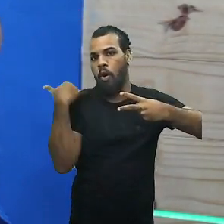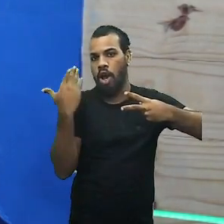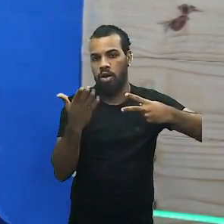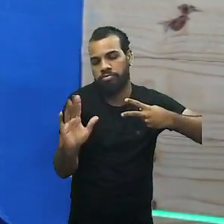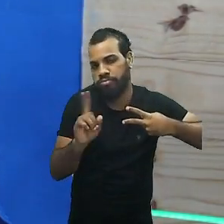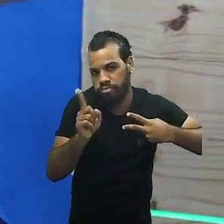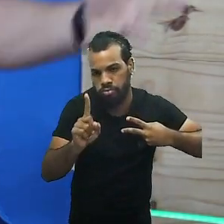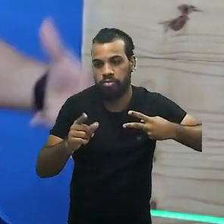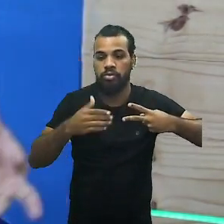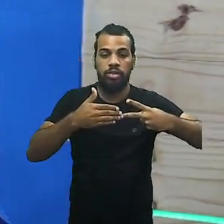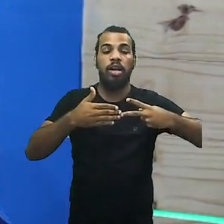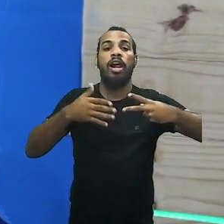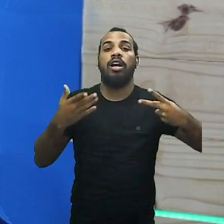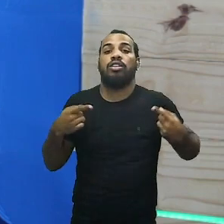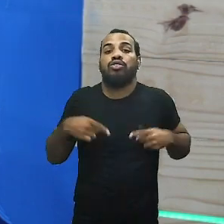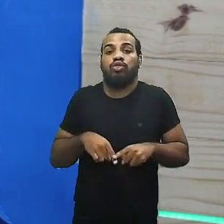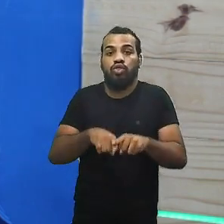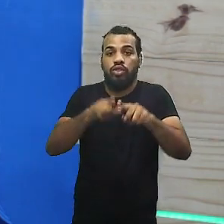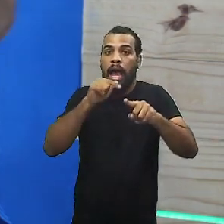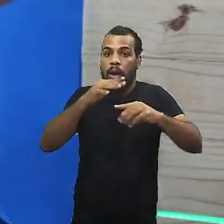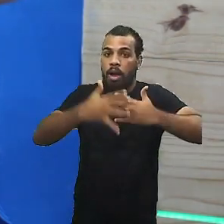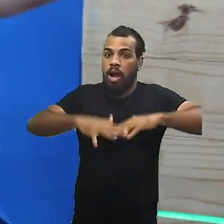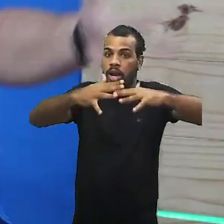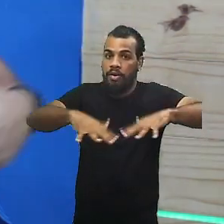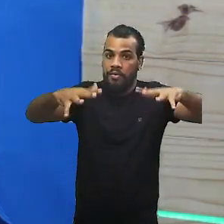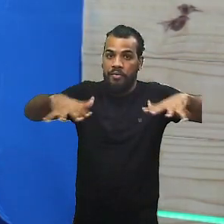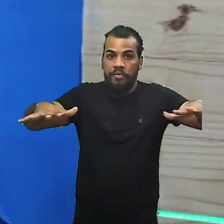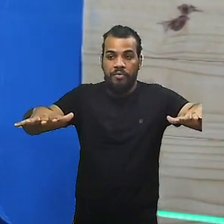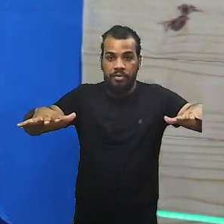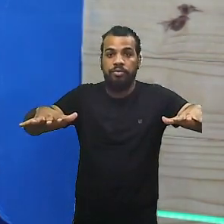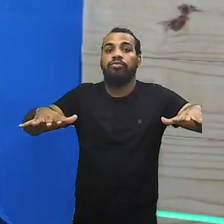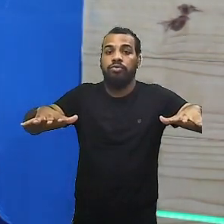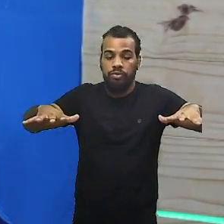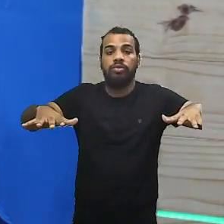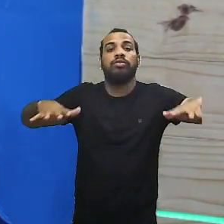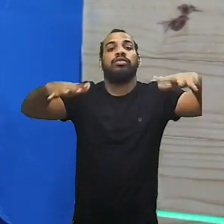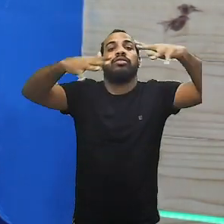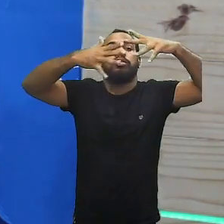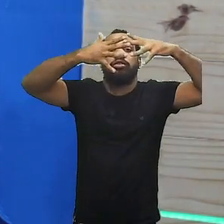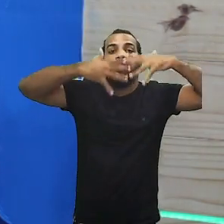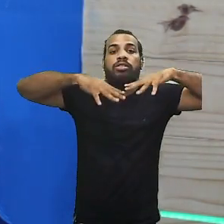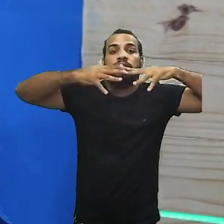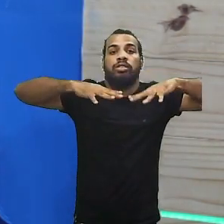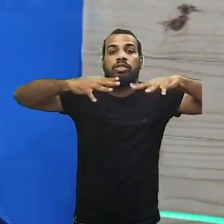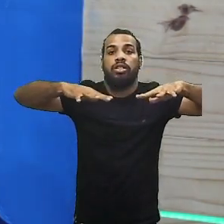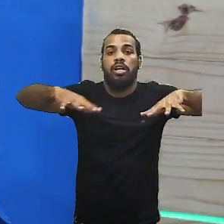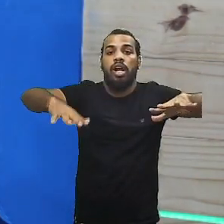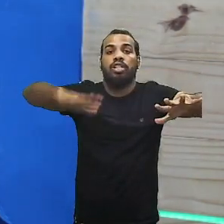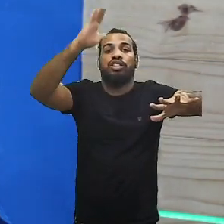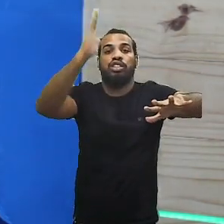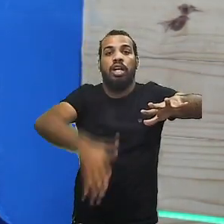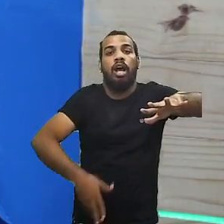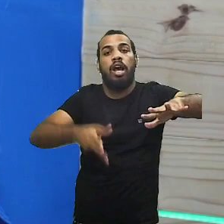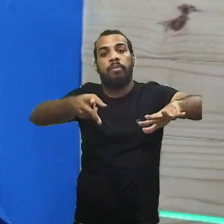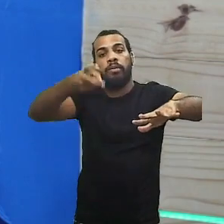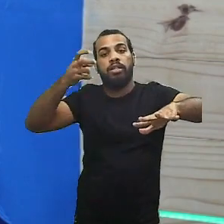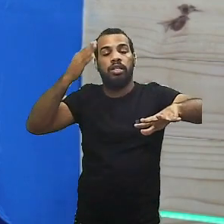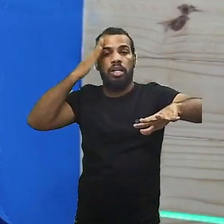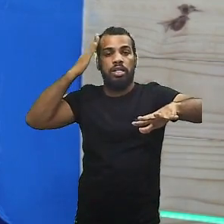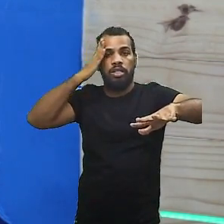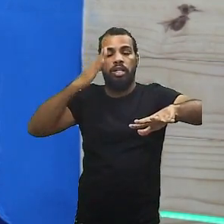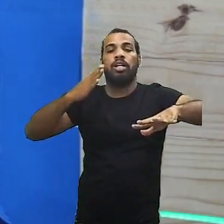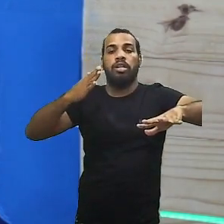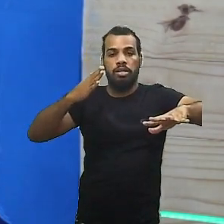no mesmo ambiente aquático, nos mares primitivos, vocês já observavam, eles diziam que as pessoas